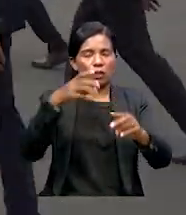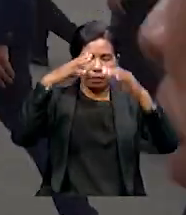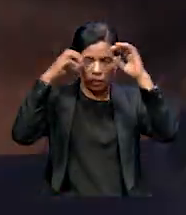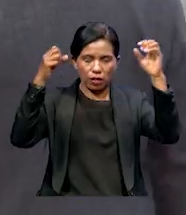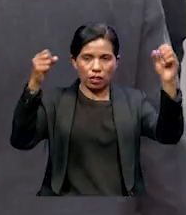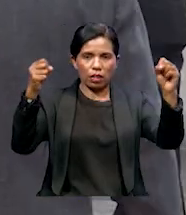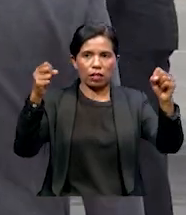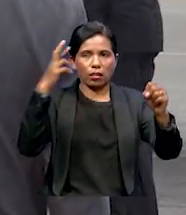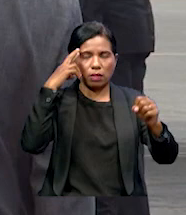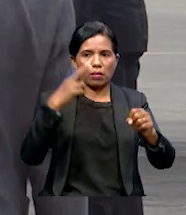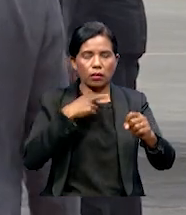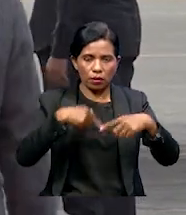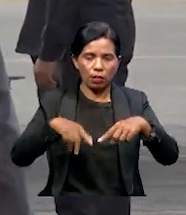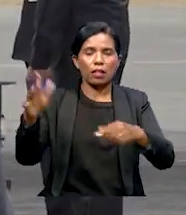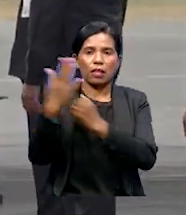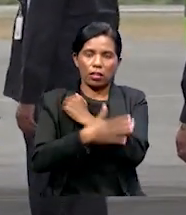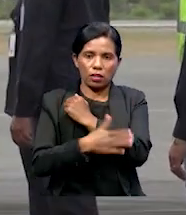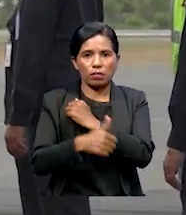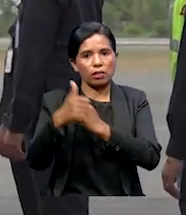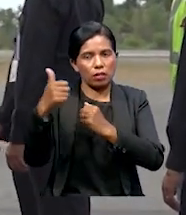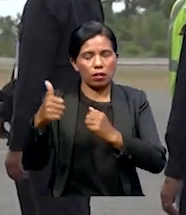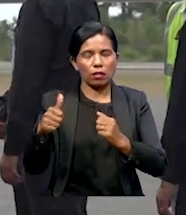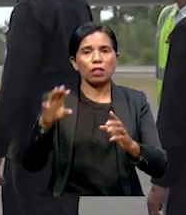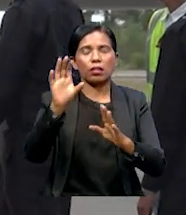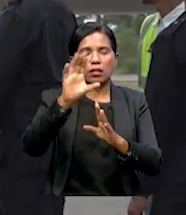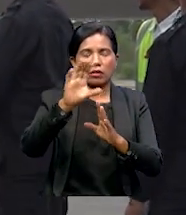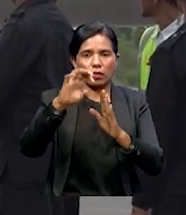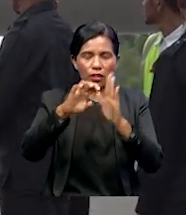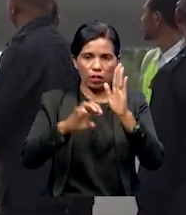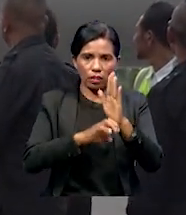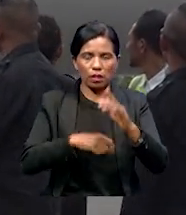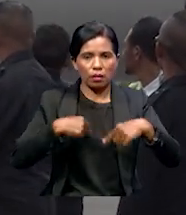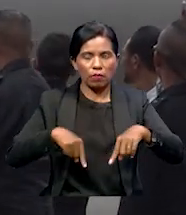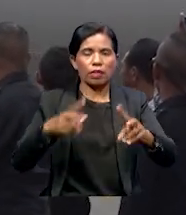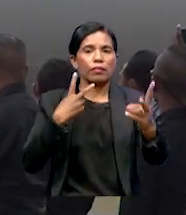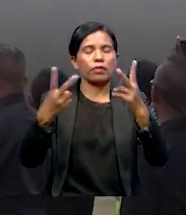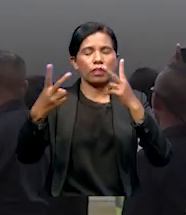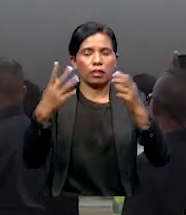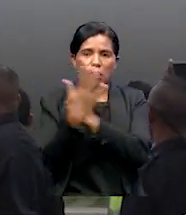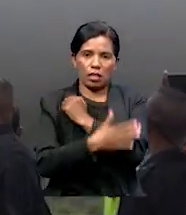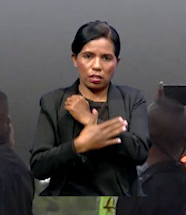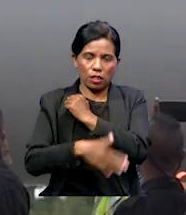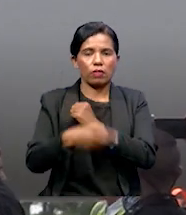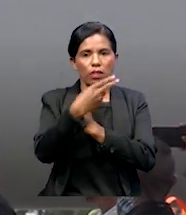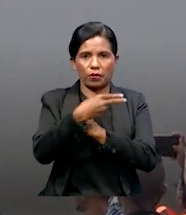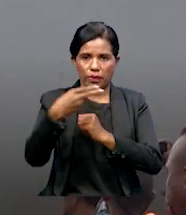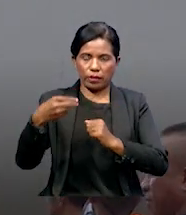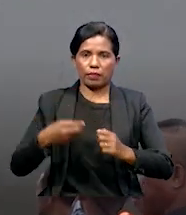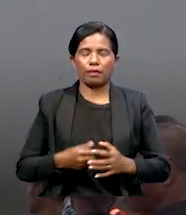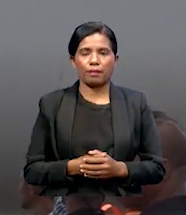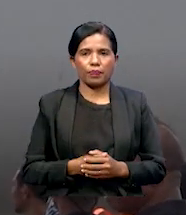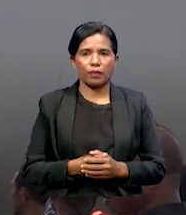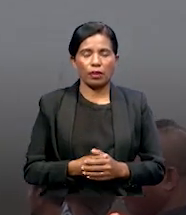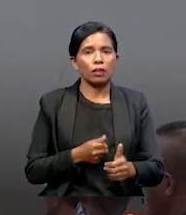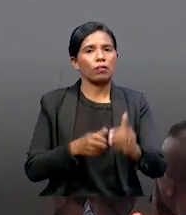Muzorta, ba iha Railiur, nune antes ne, se festado hala ona ne visita ba iha nação vizinho Indonésia. Enquanto